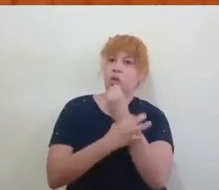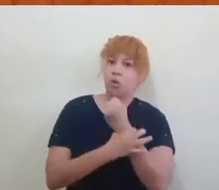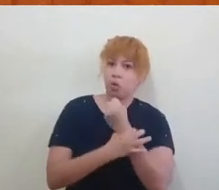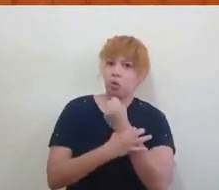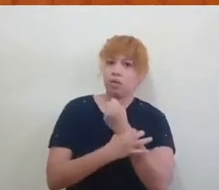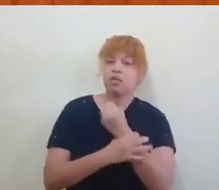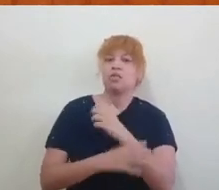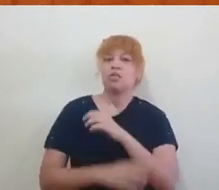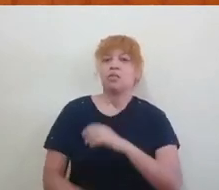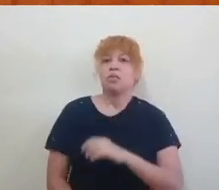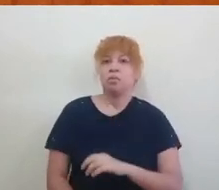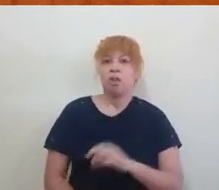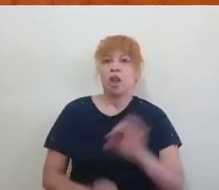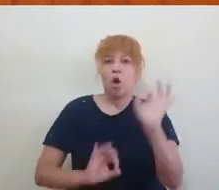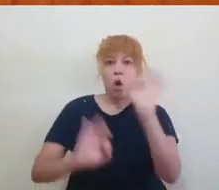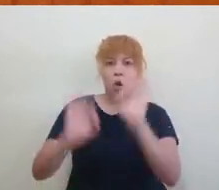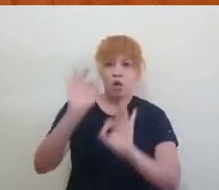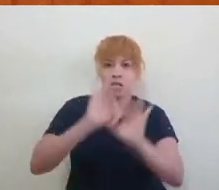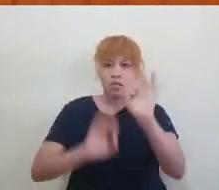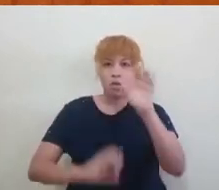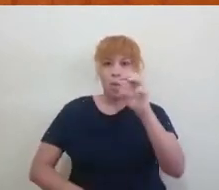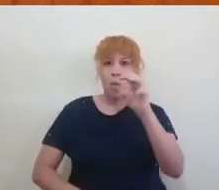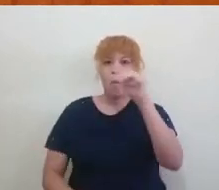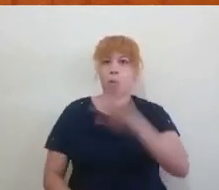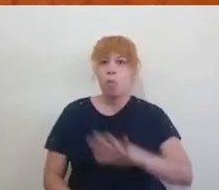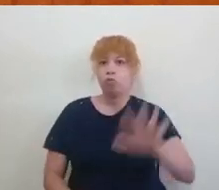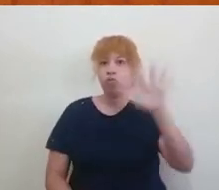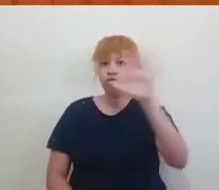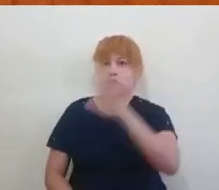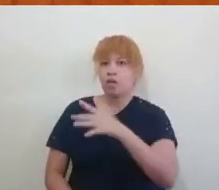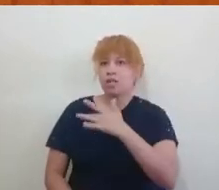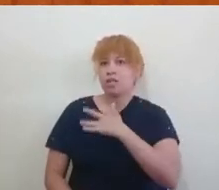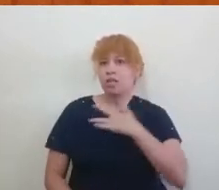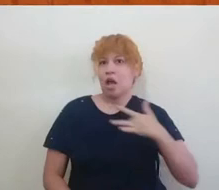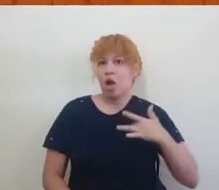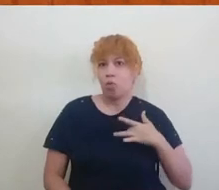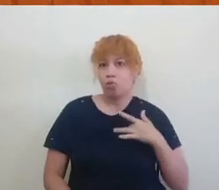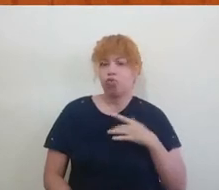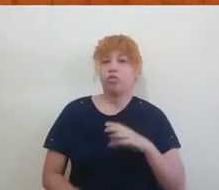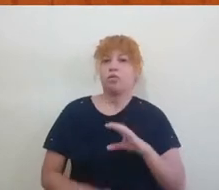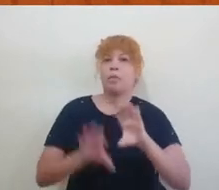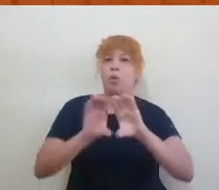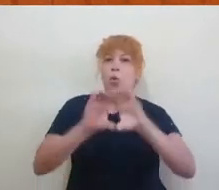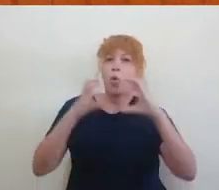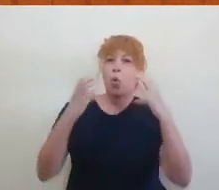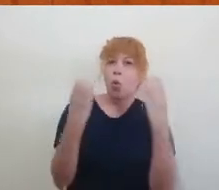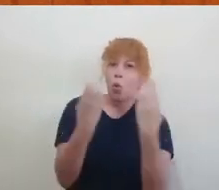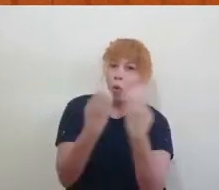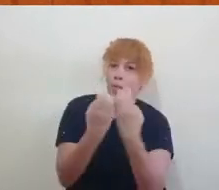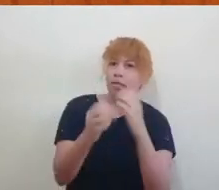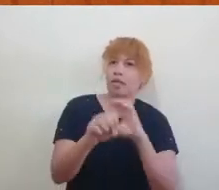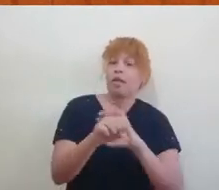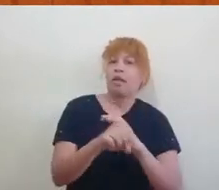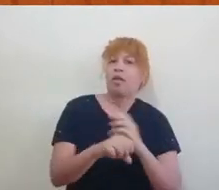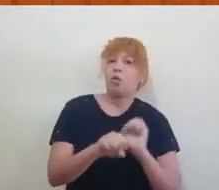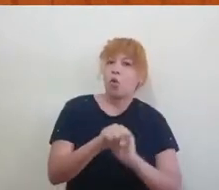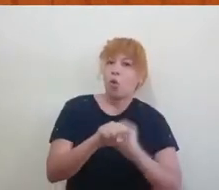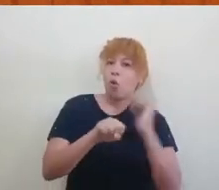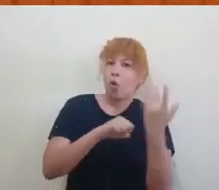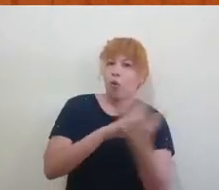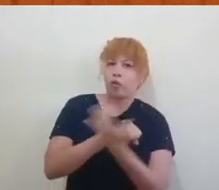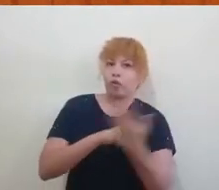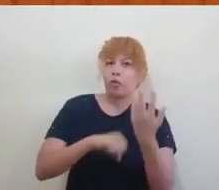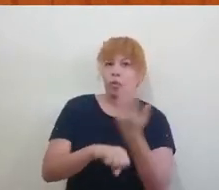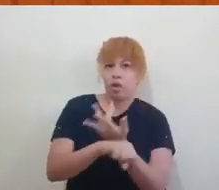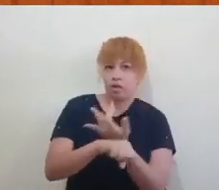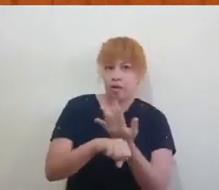cerimônia, após o uso dos microfones, será realizada a limpeza dos mesmos com álcool 70. O Salão Nobre